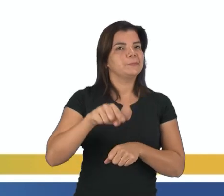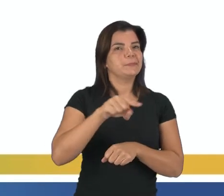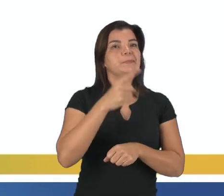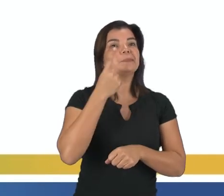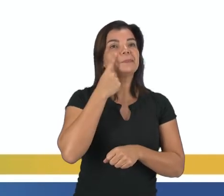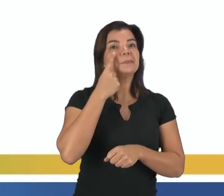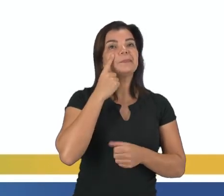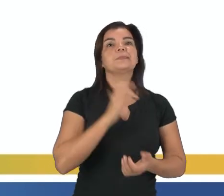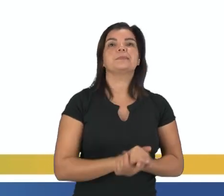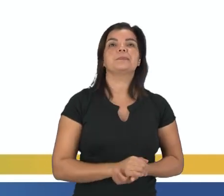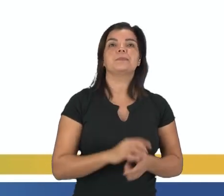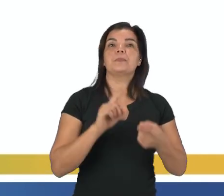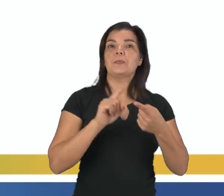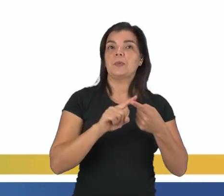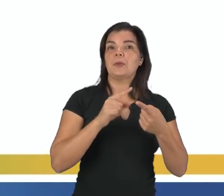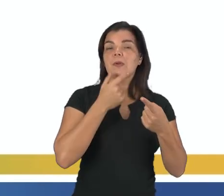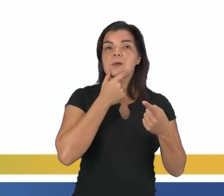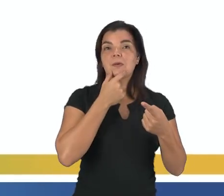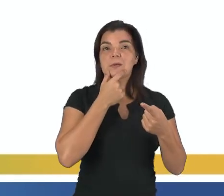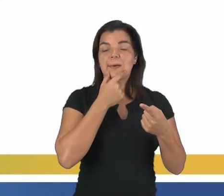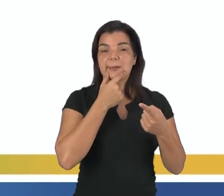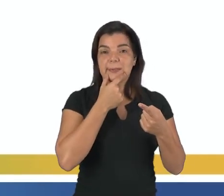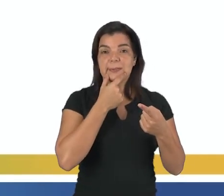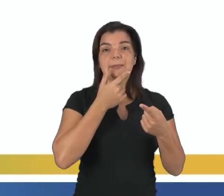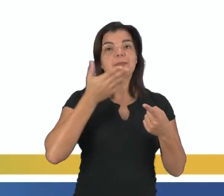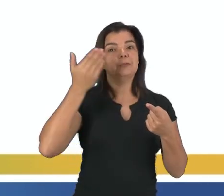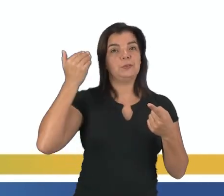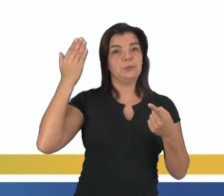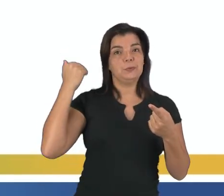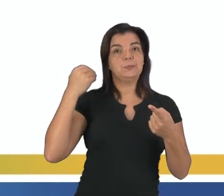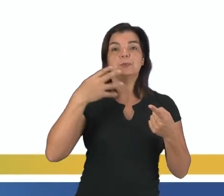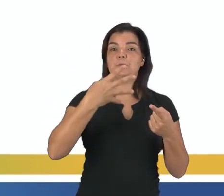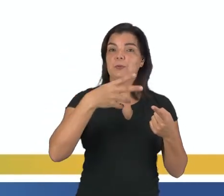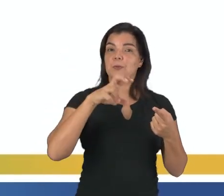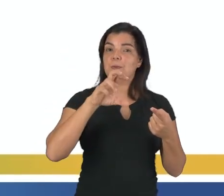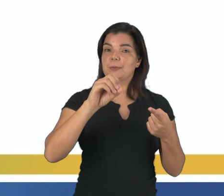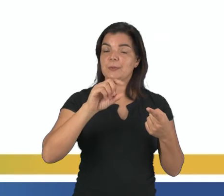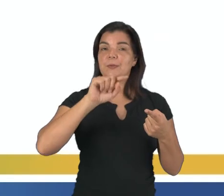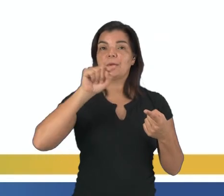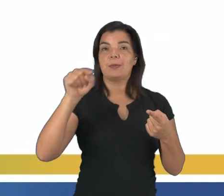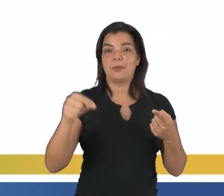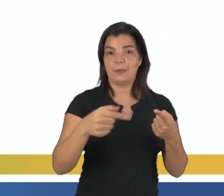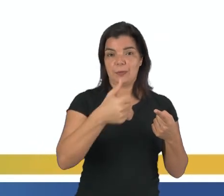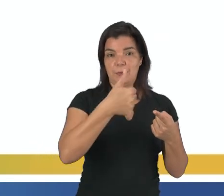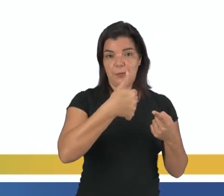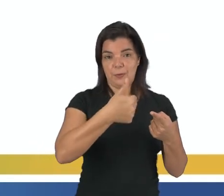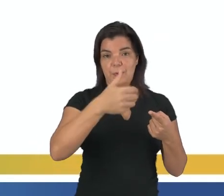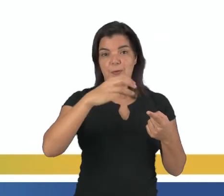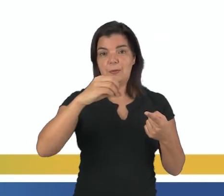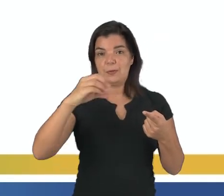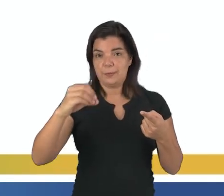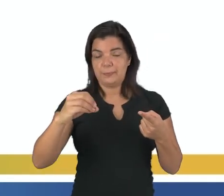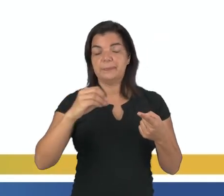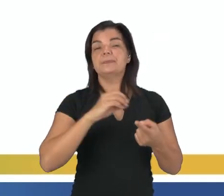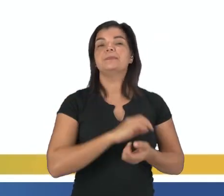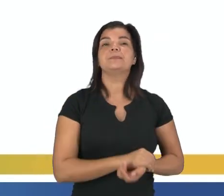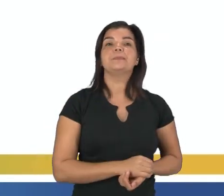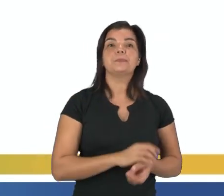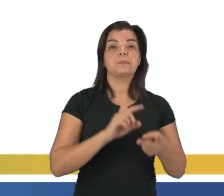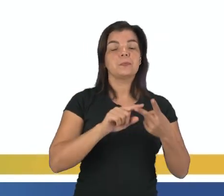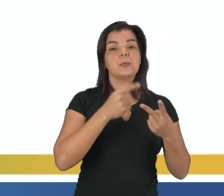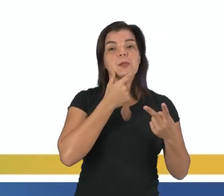vamos lá ver a resposta juntos bom inglês antigo e foi a primeira fase né que ocorreu de